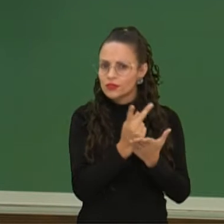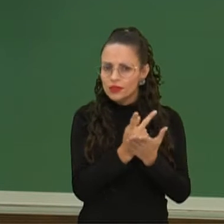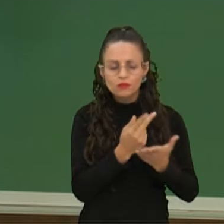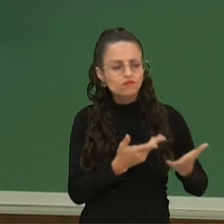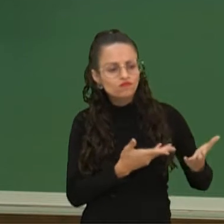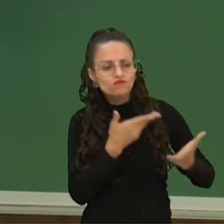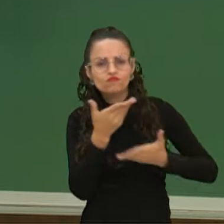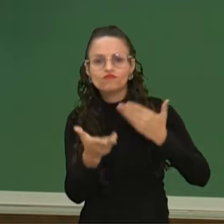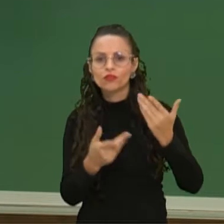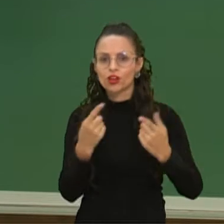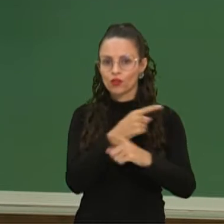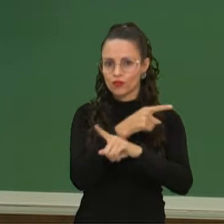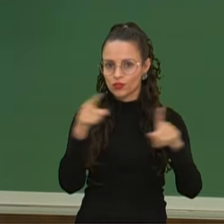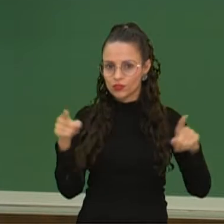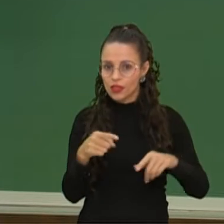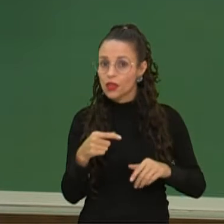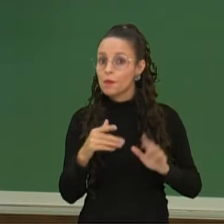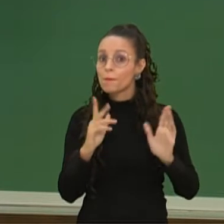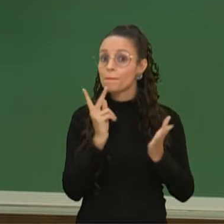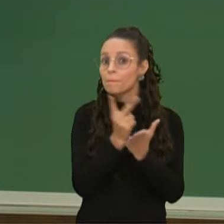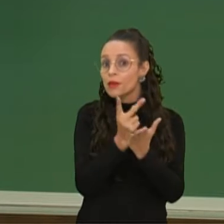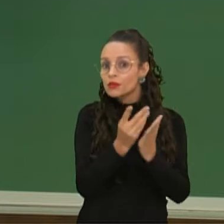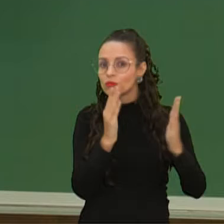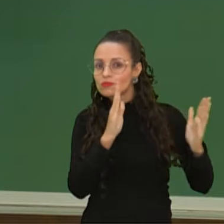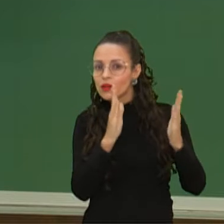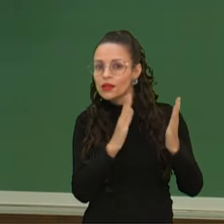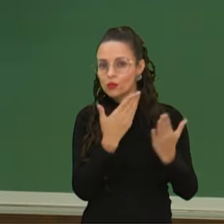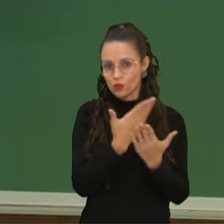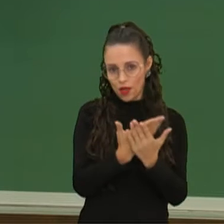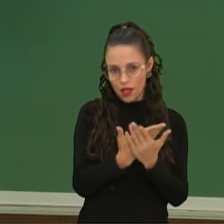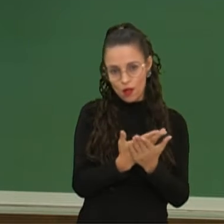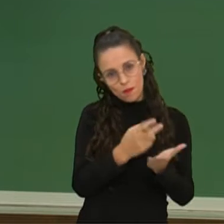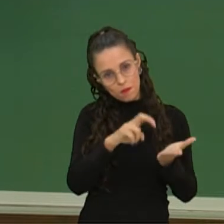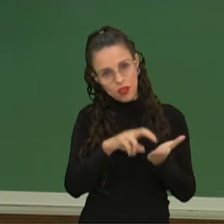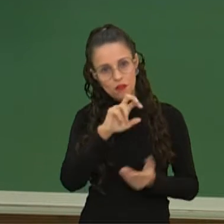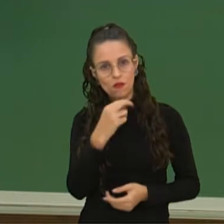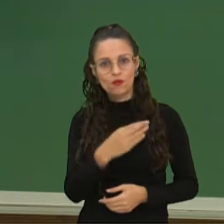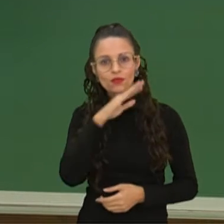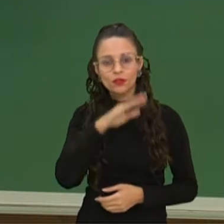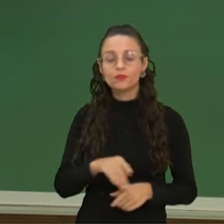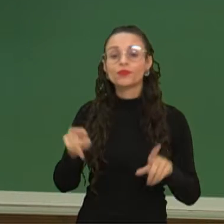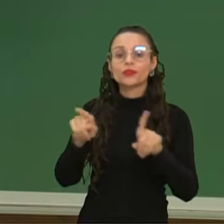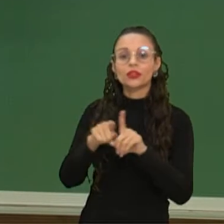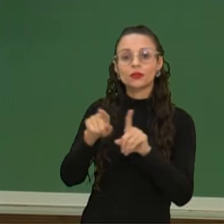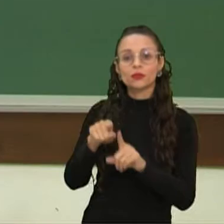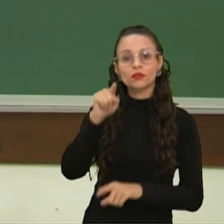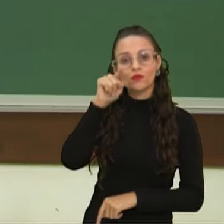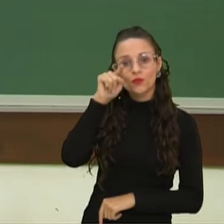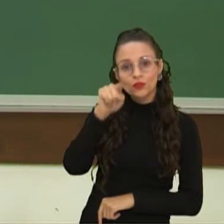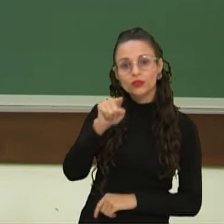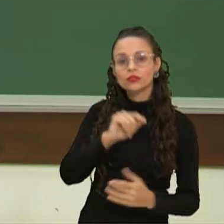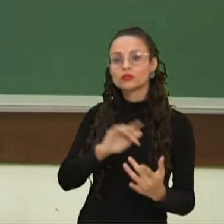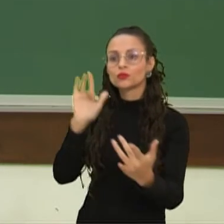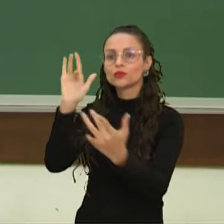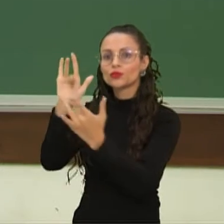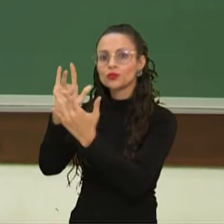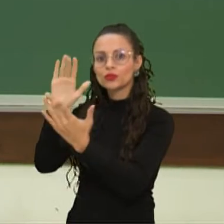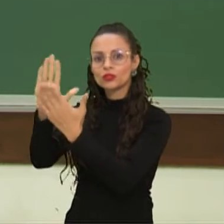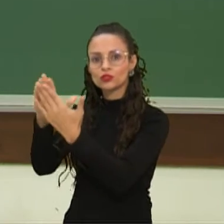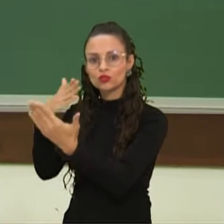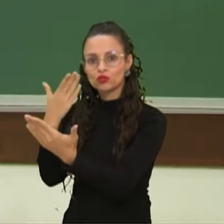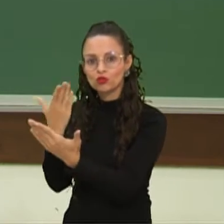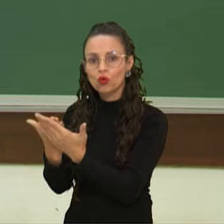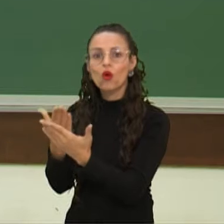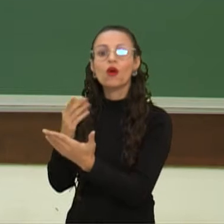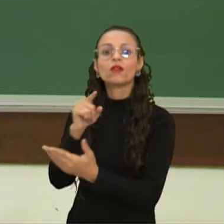de vocês, tá bom? E entrar em contato com a escola para a galera que está pegando as trilhas pedagógicas